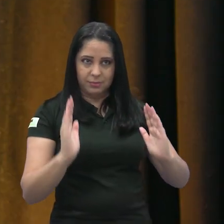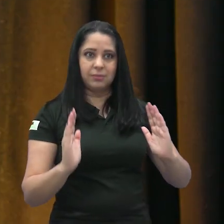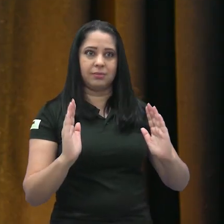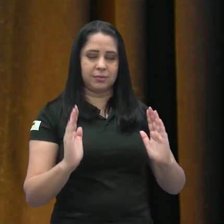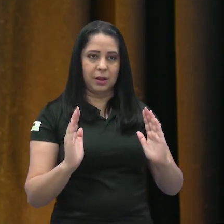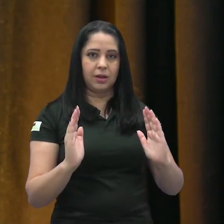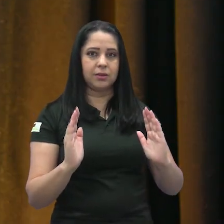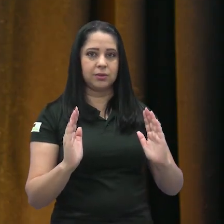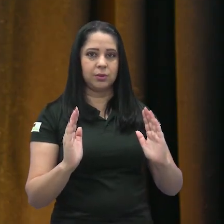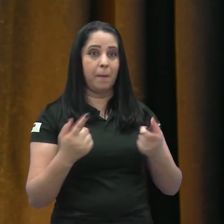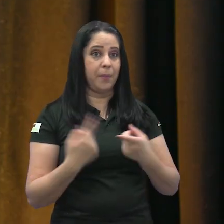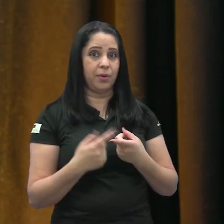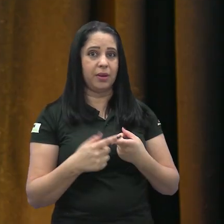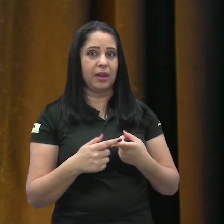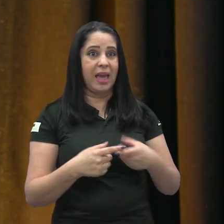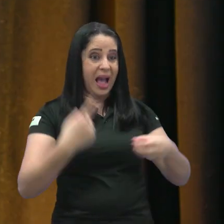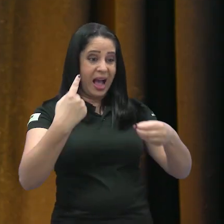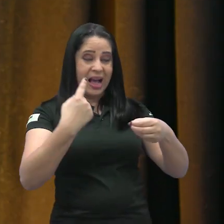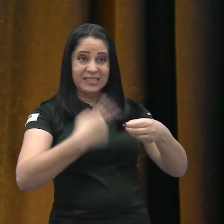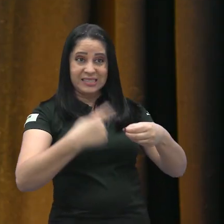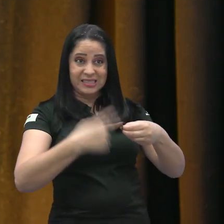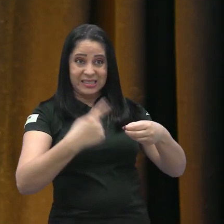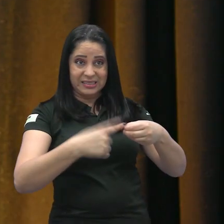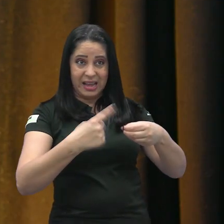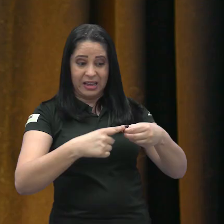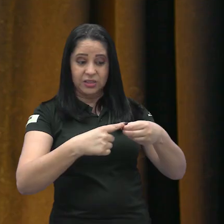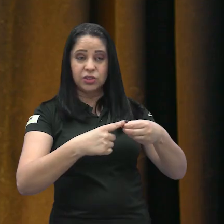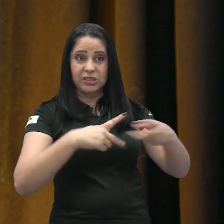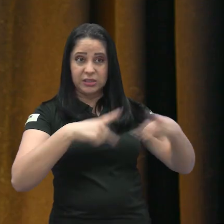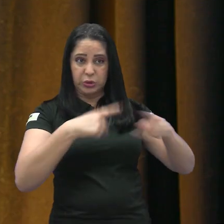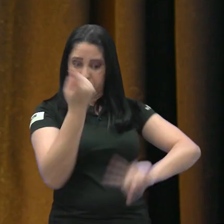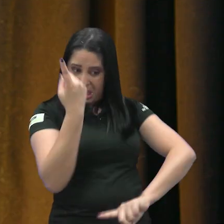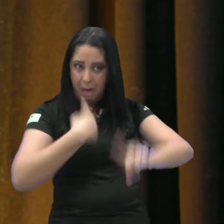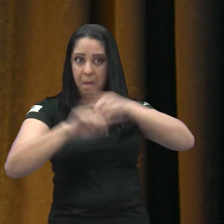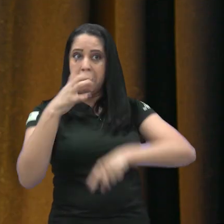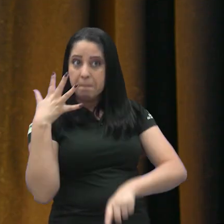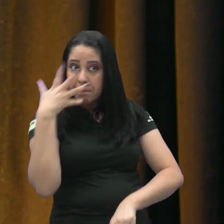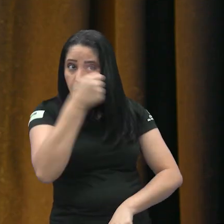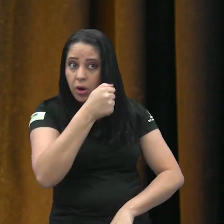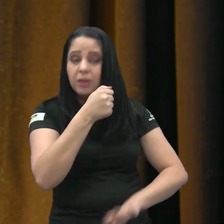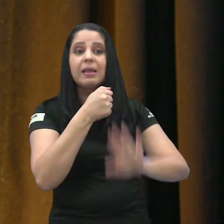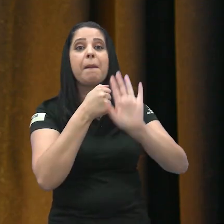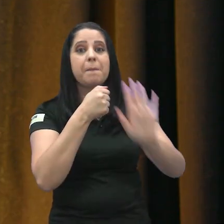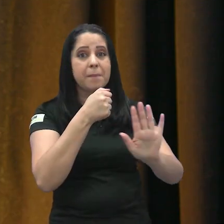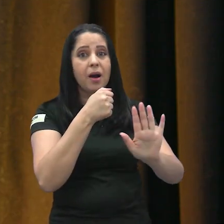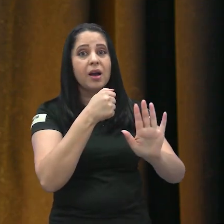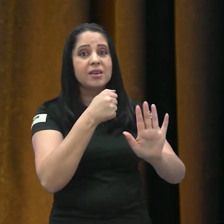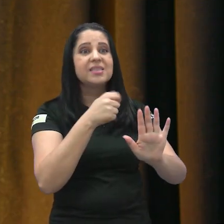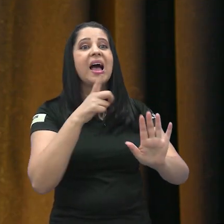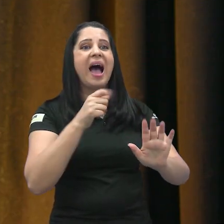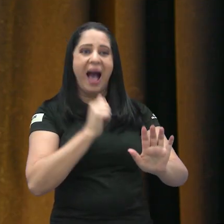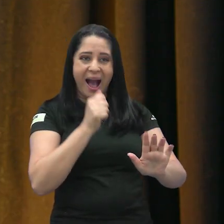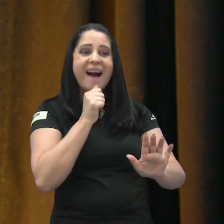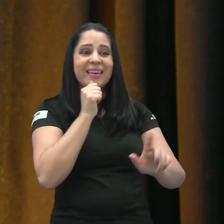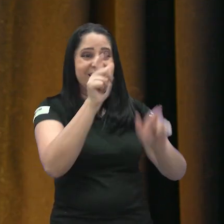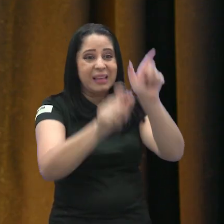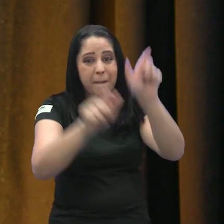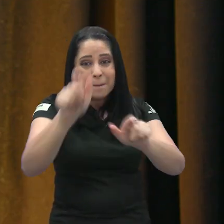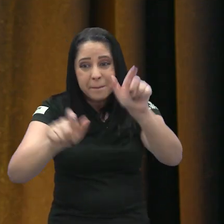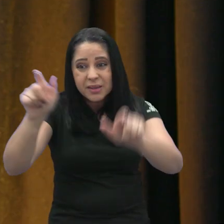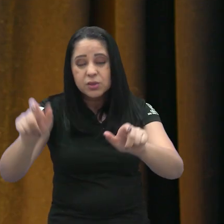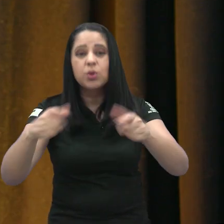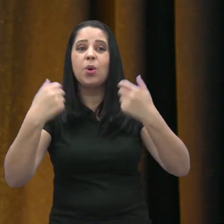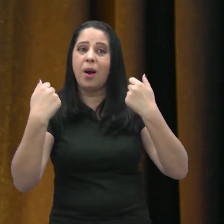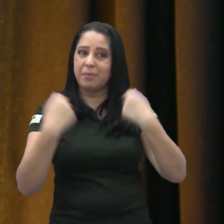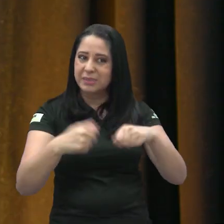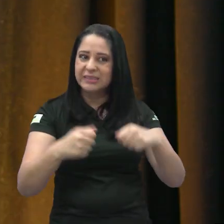mandato fazer muito disso, Priscila, porque a cidade nossa é uma cidade próspera, uma cidade bonita, mas a gente tem pessoas ainda